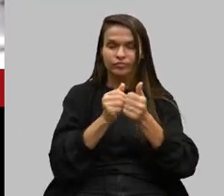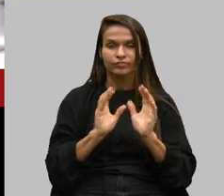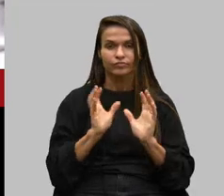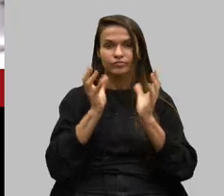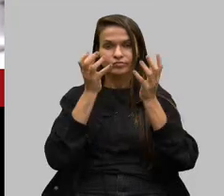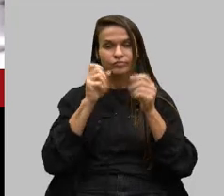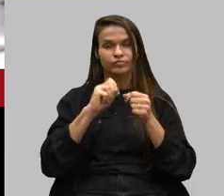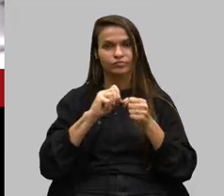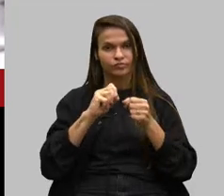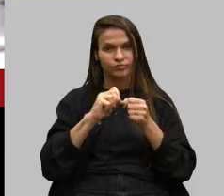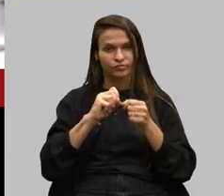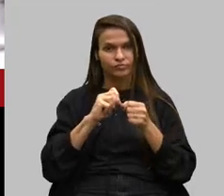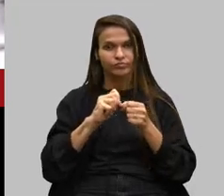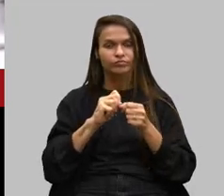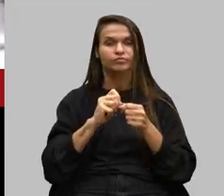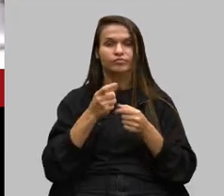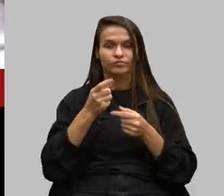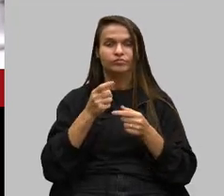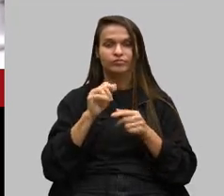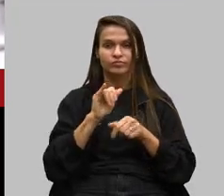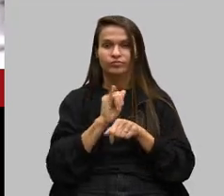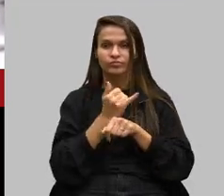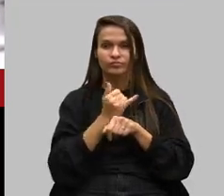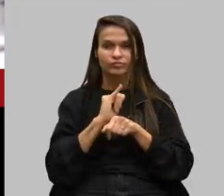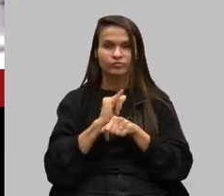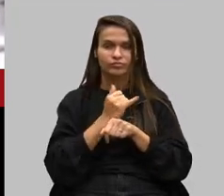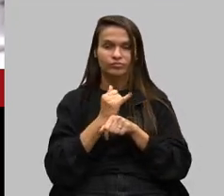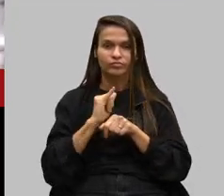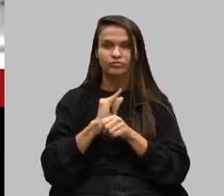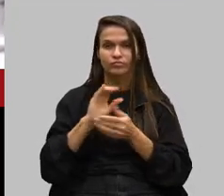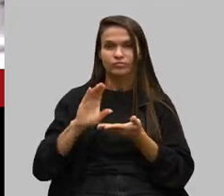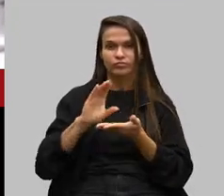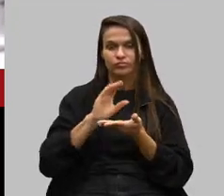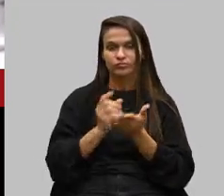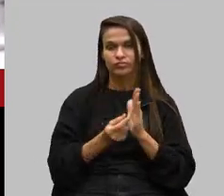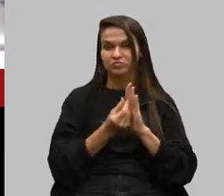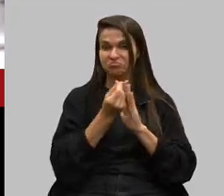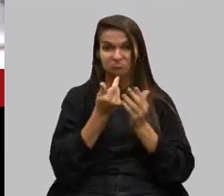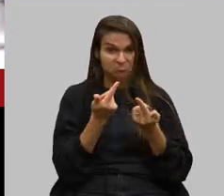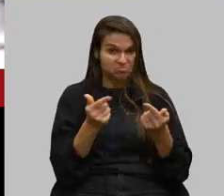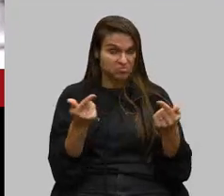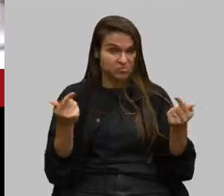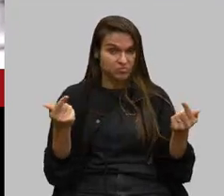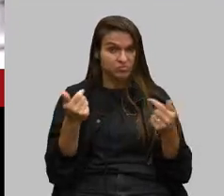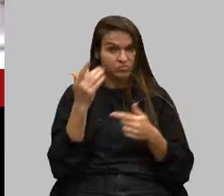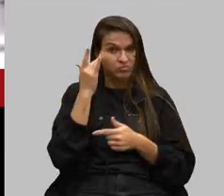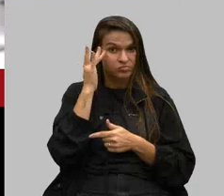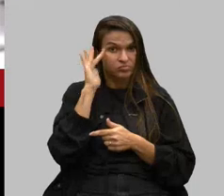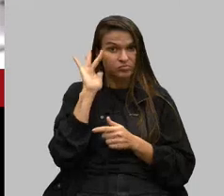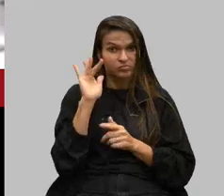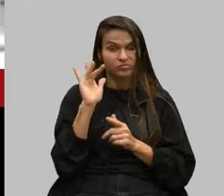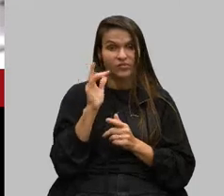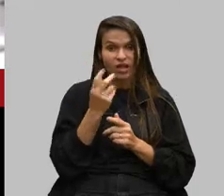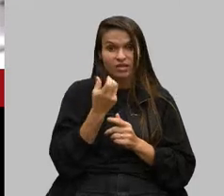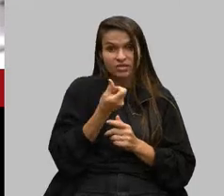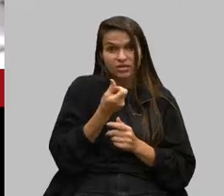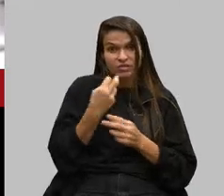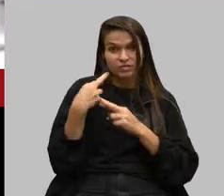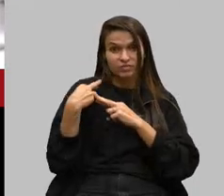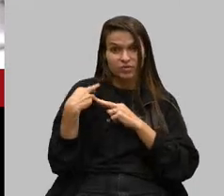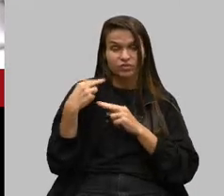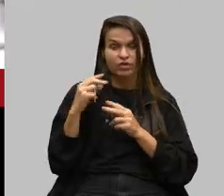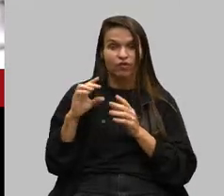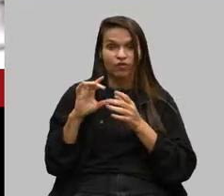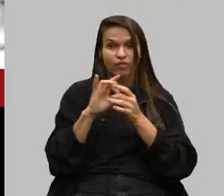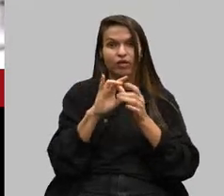execução de instrumentos de entrada de recursos não t então assim dos seis das seis responsabilidades de acordo com a